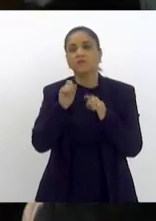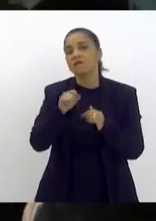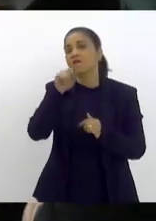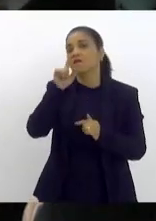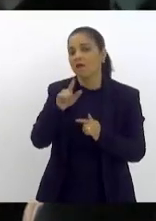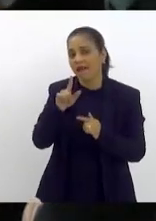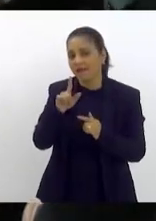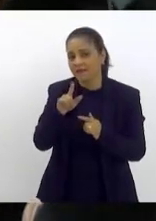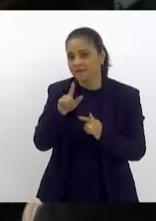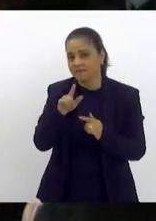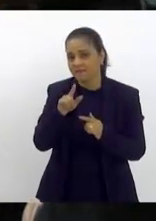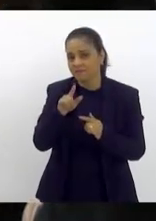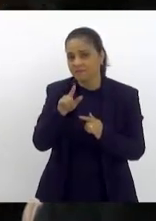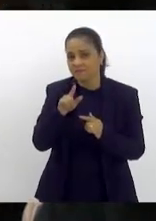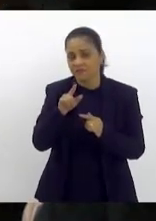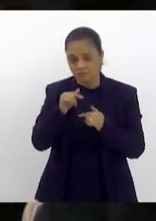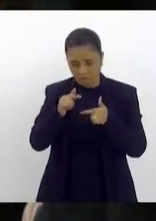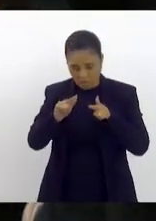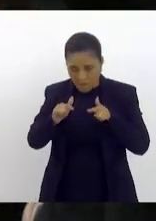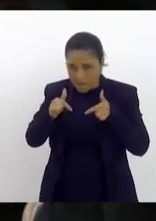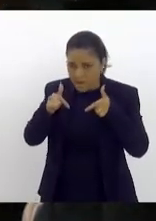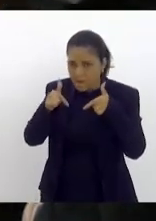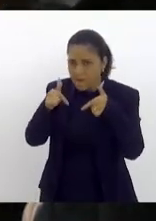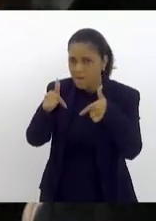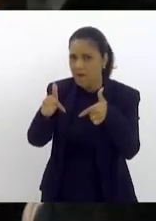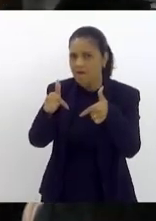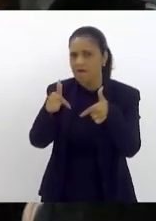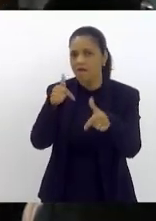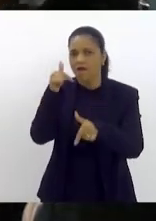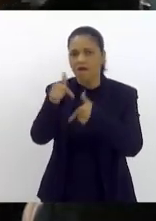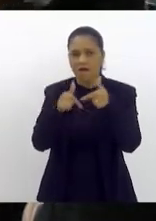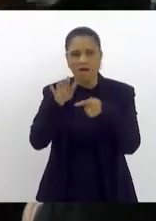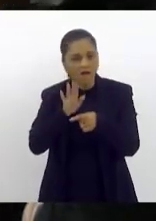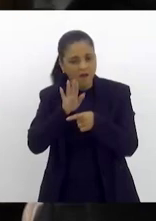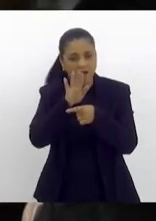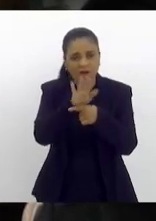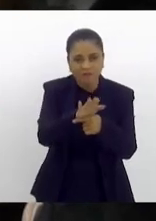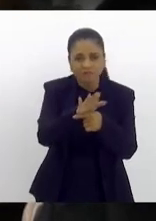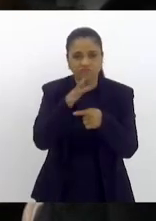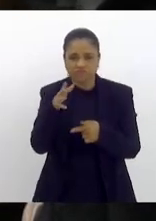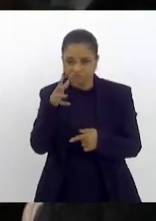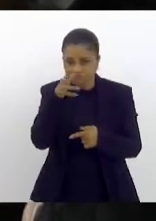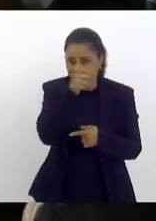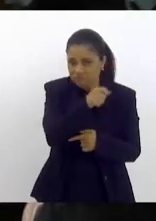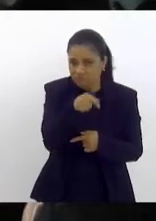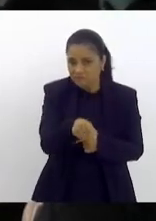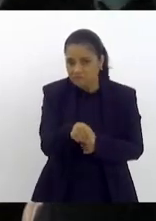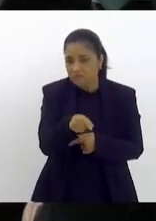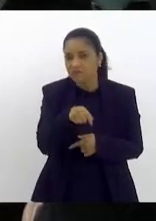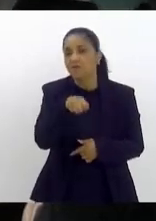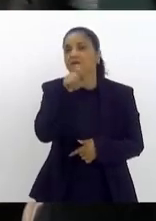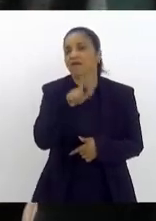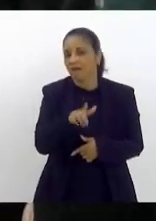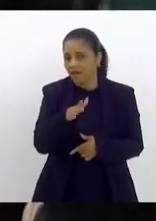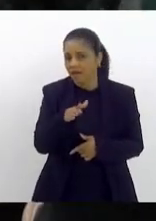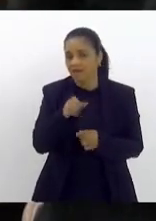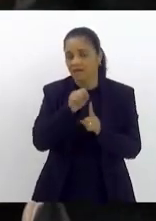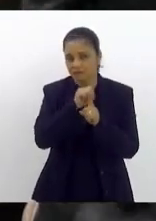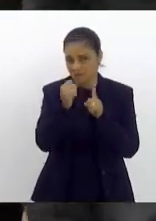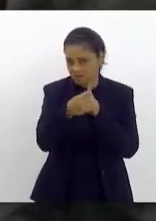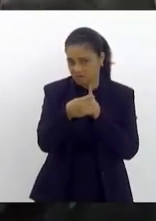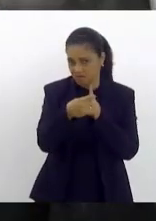e quem estava, presidente, no fronte, atendendo, ajudando e socorrendo a